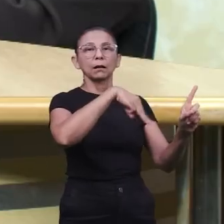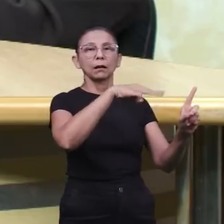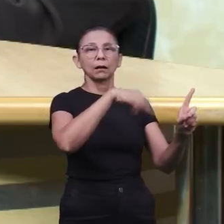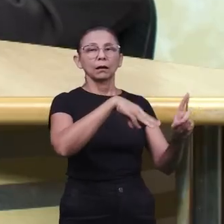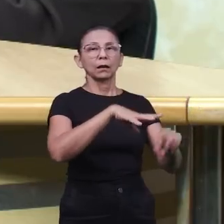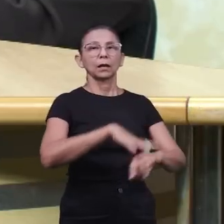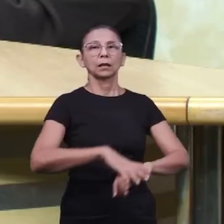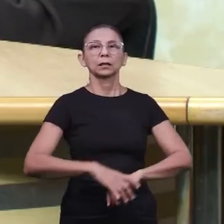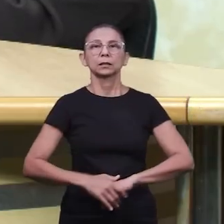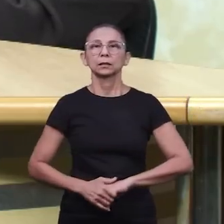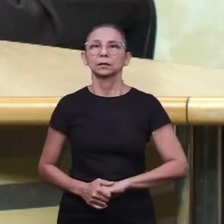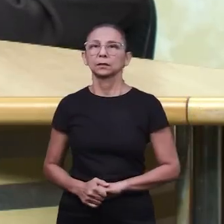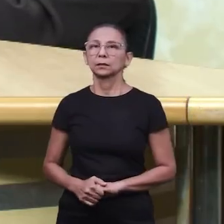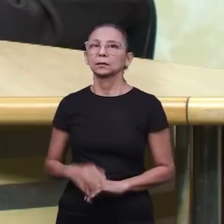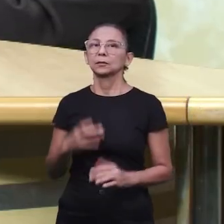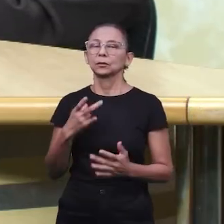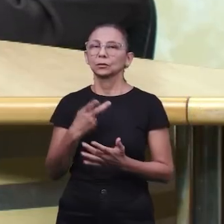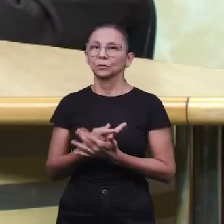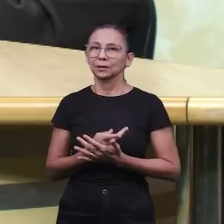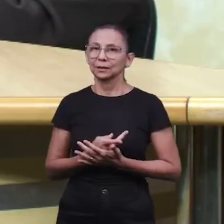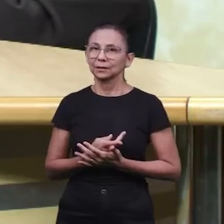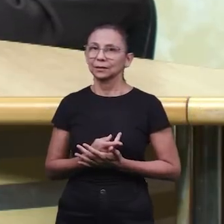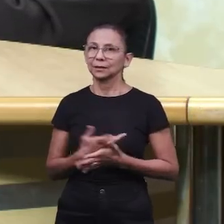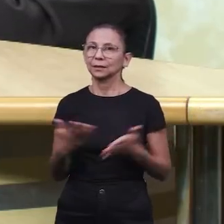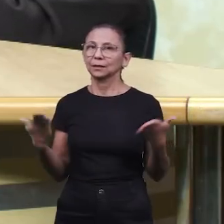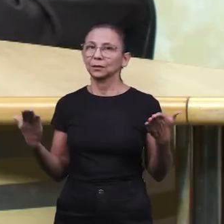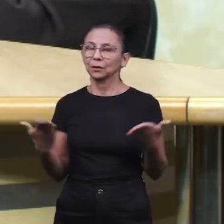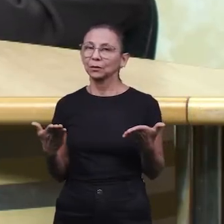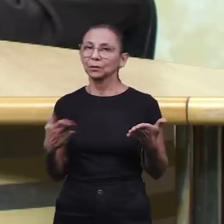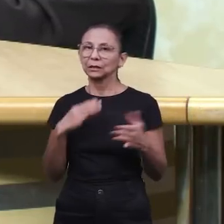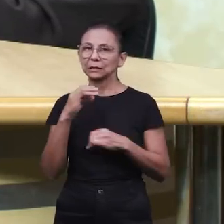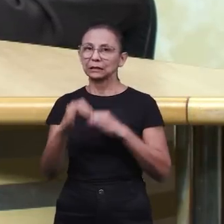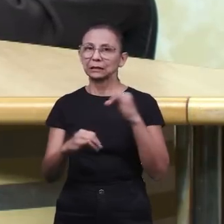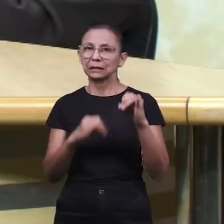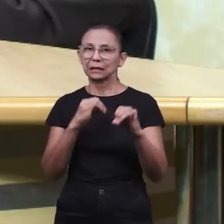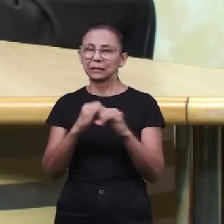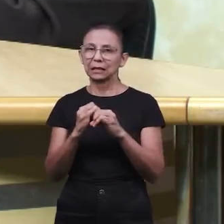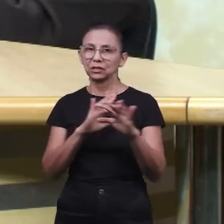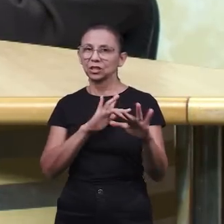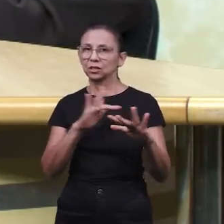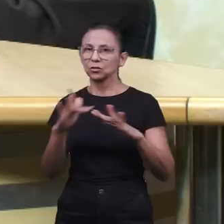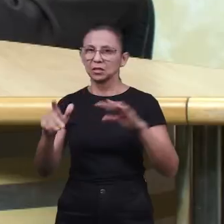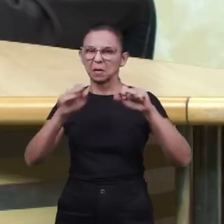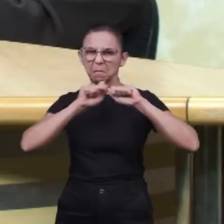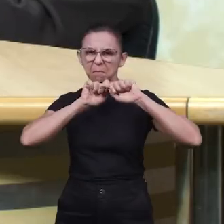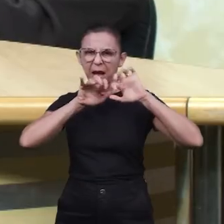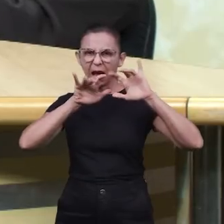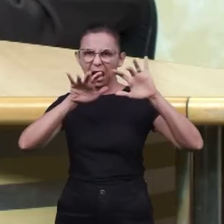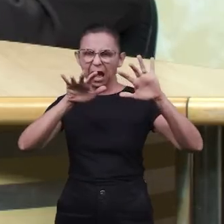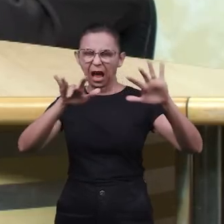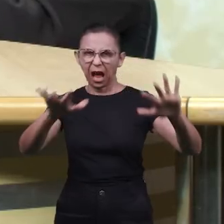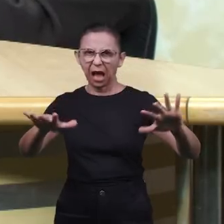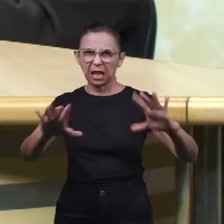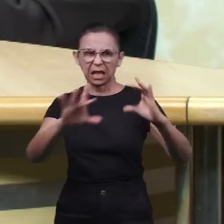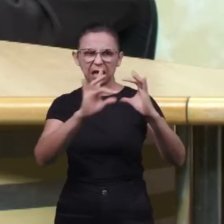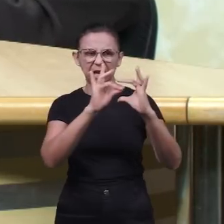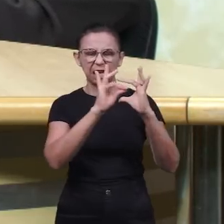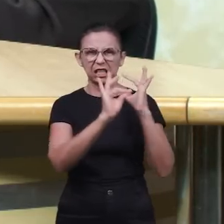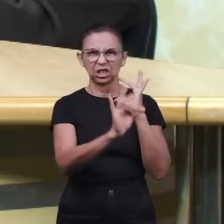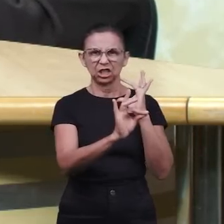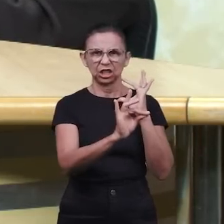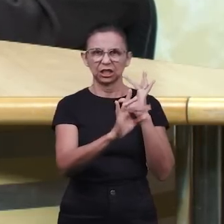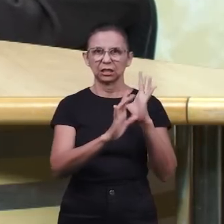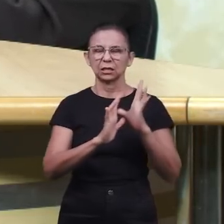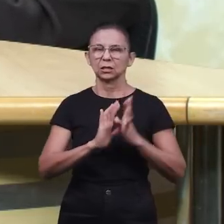rei. Ou seja, toda a mídia vai estar conivente com ele. Vai falar o que ele quer que diga. E a palavra dele é